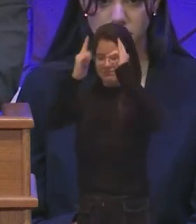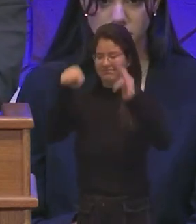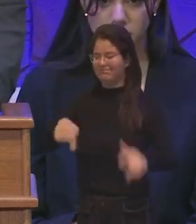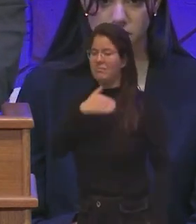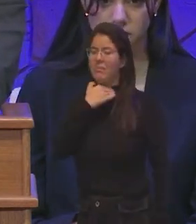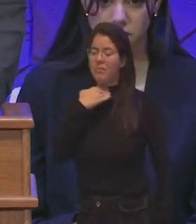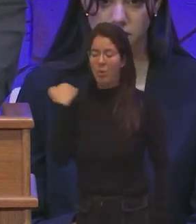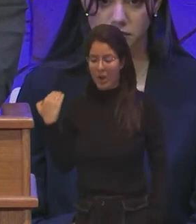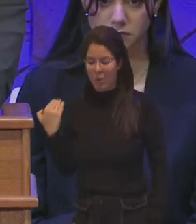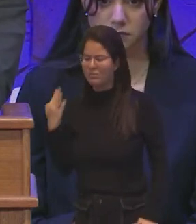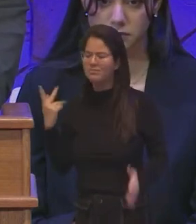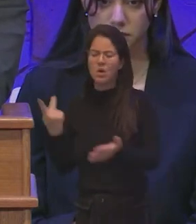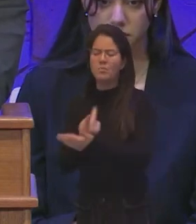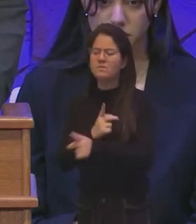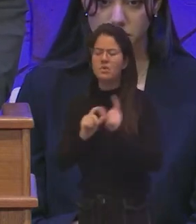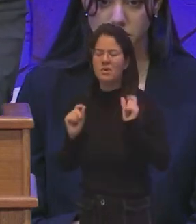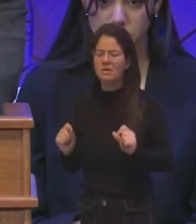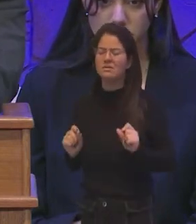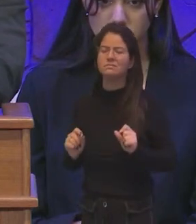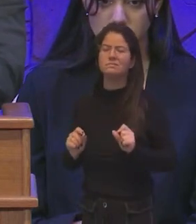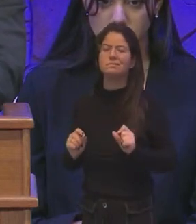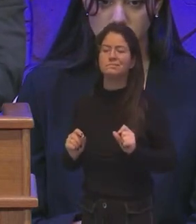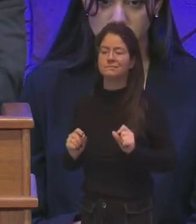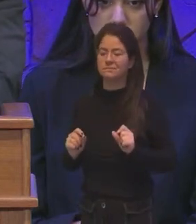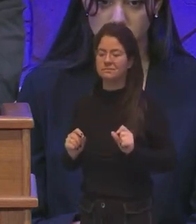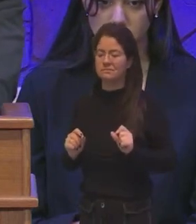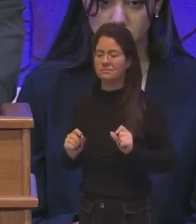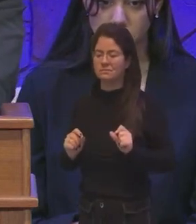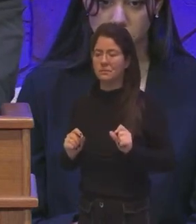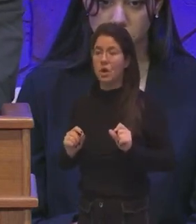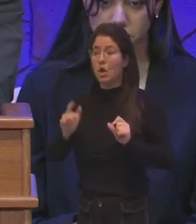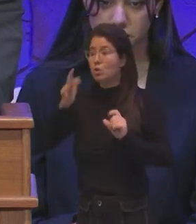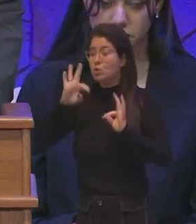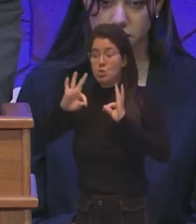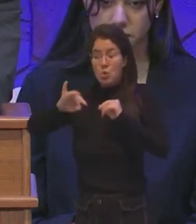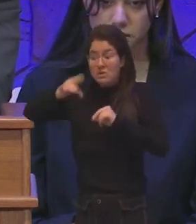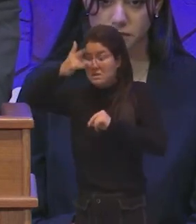Todos os moradores saíram para fora,